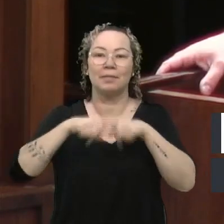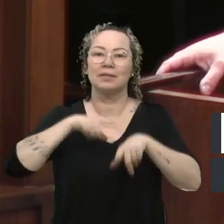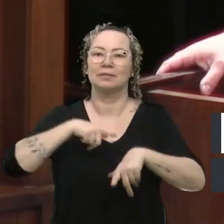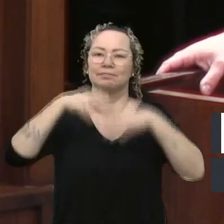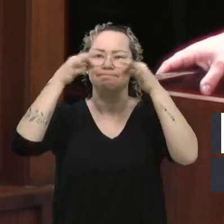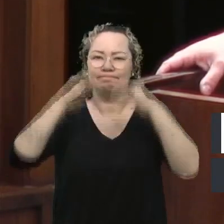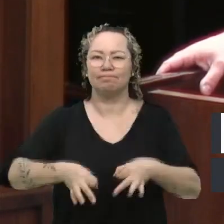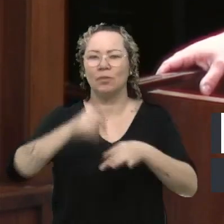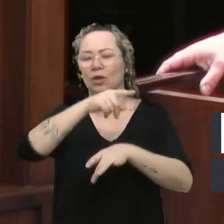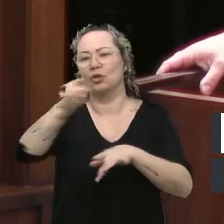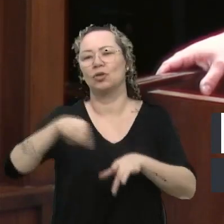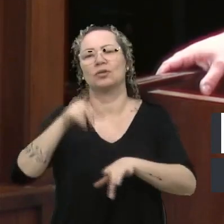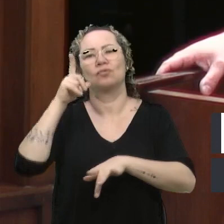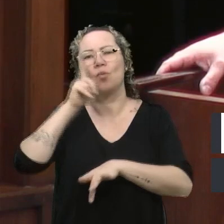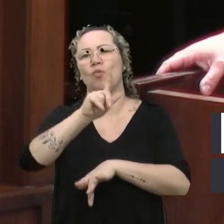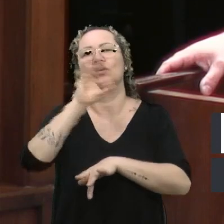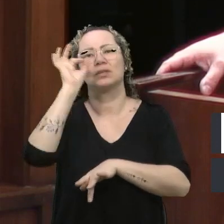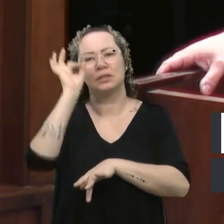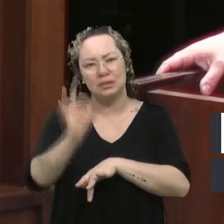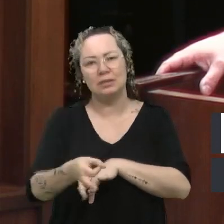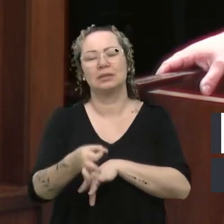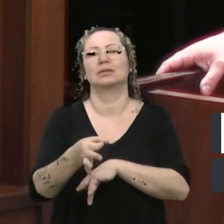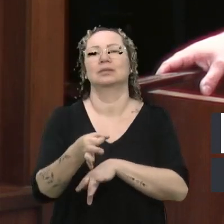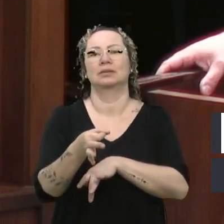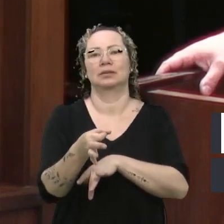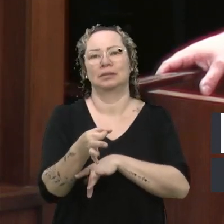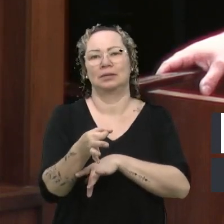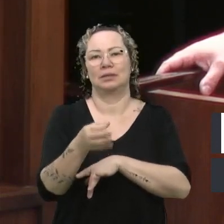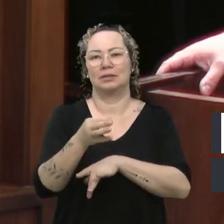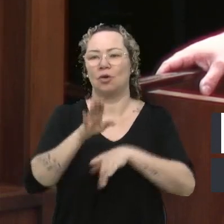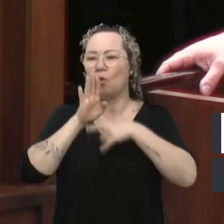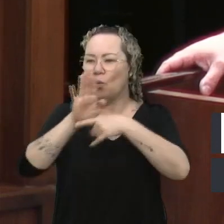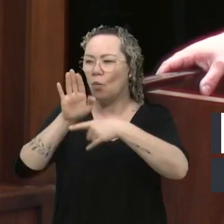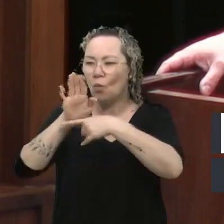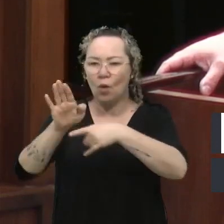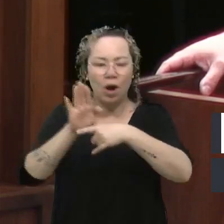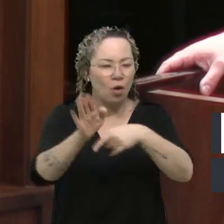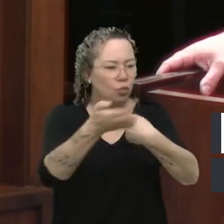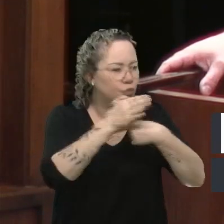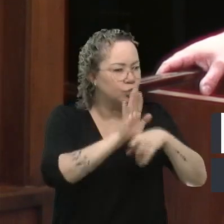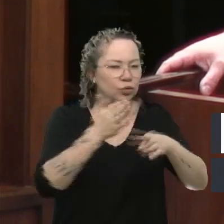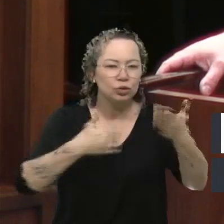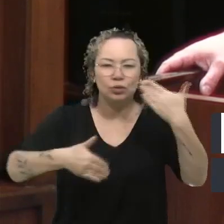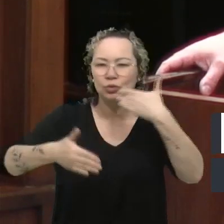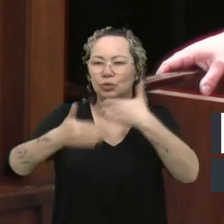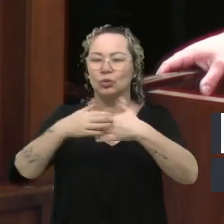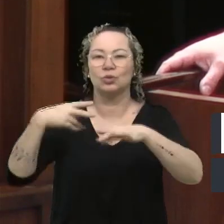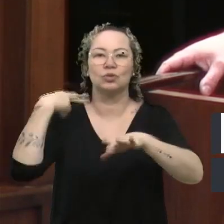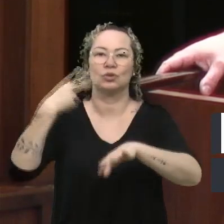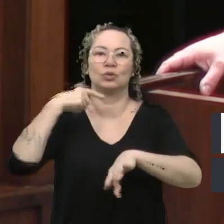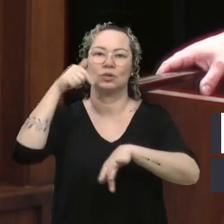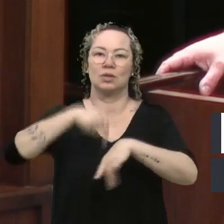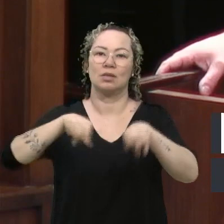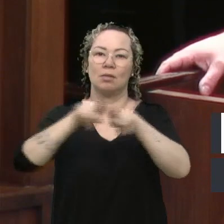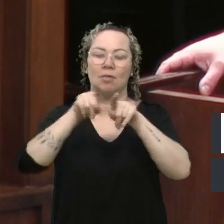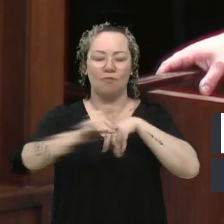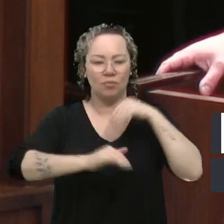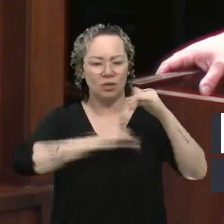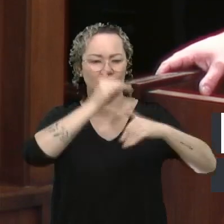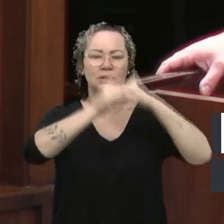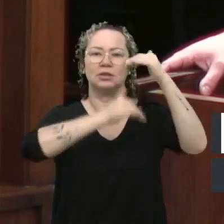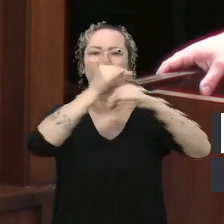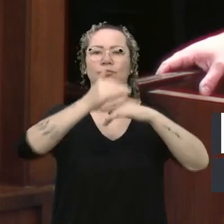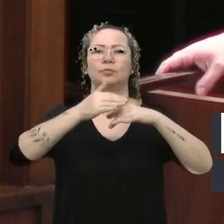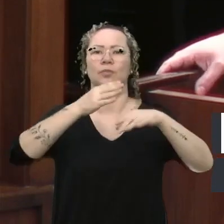êxito, com certeza, com a ajuda de todos os vereadores aqui dessa casa, bem como vamos envolver também deputados